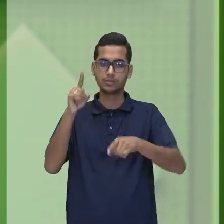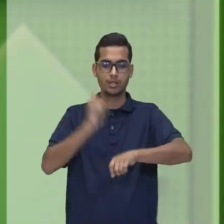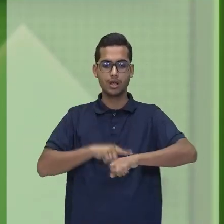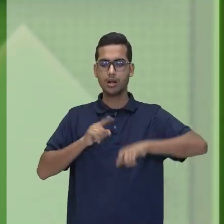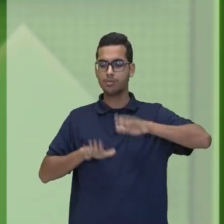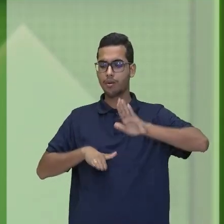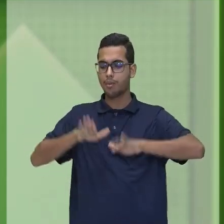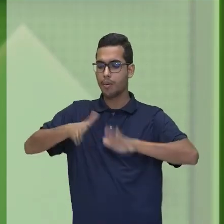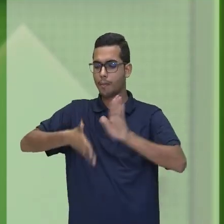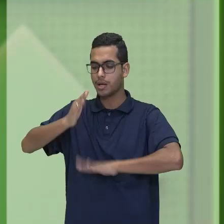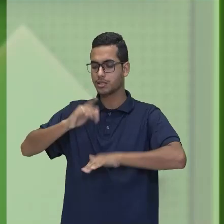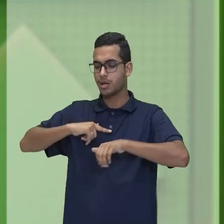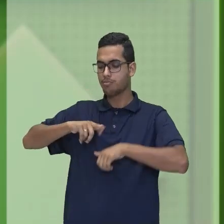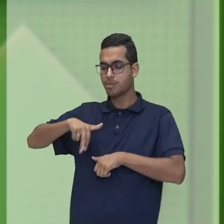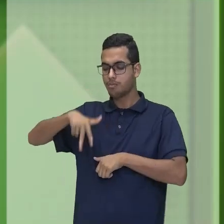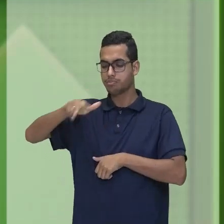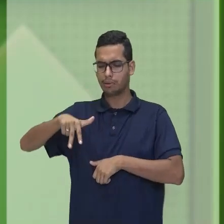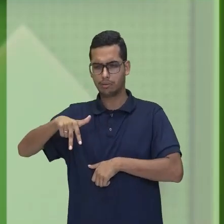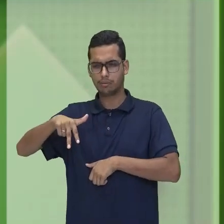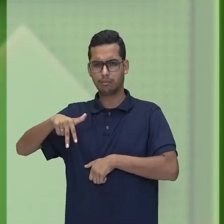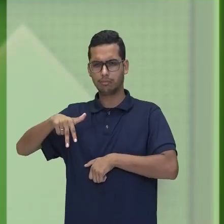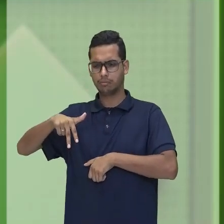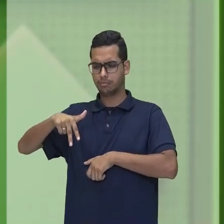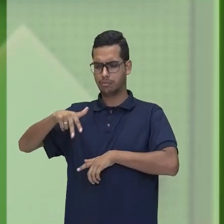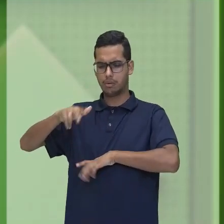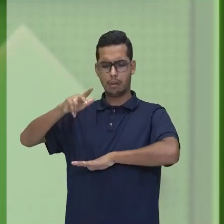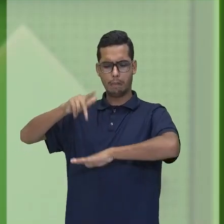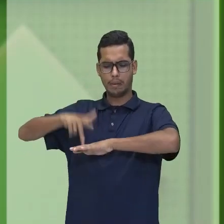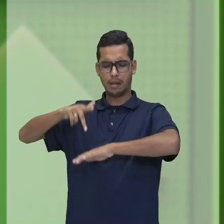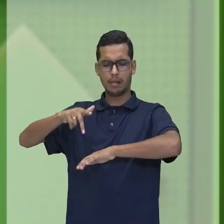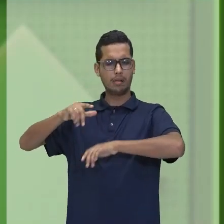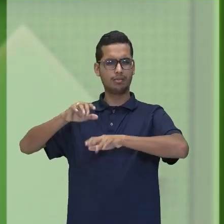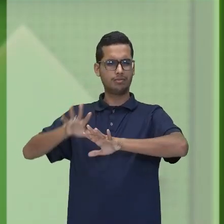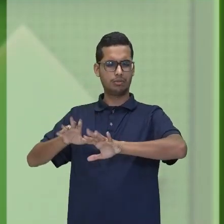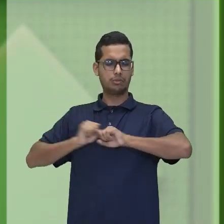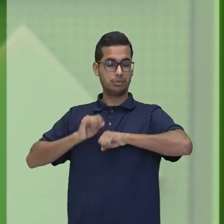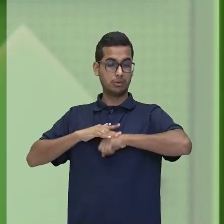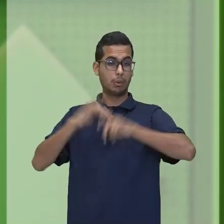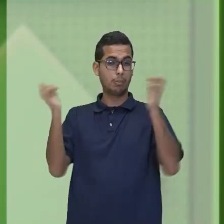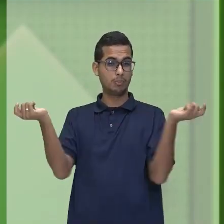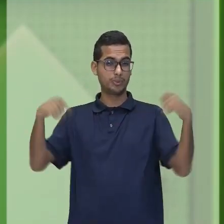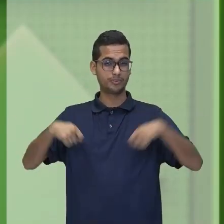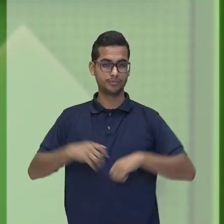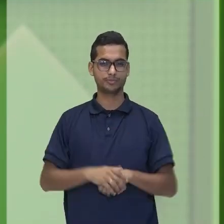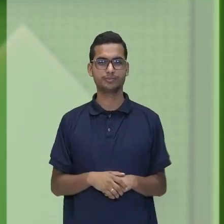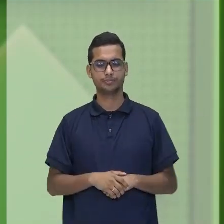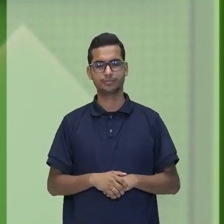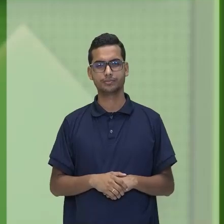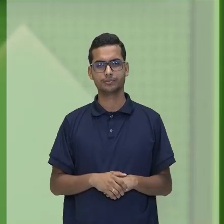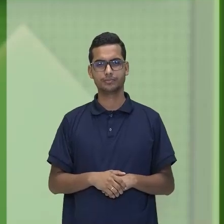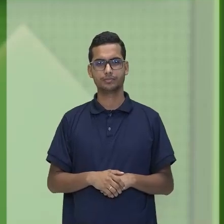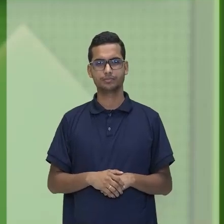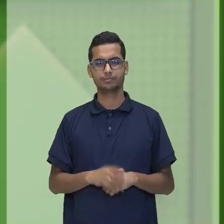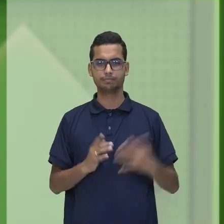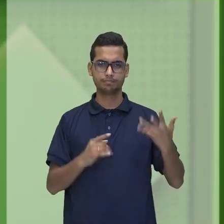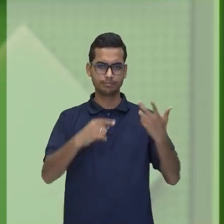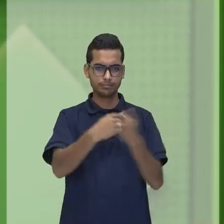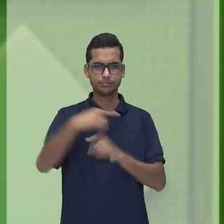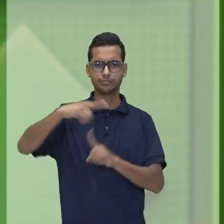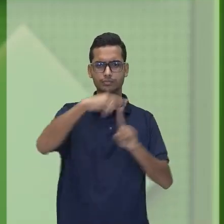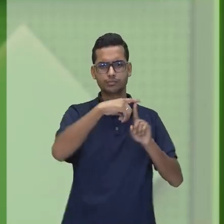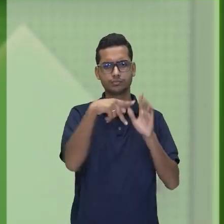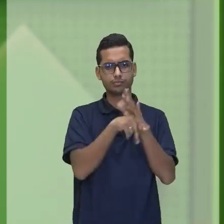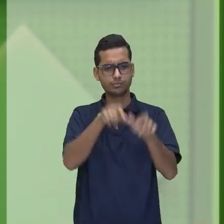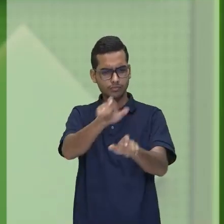se contaminando, então, por essas doenças, tá? E a gente viu aí uma série, né, de vetores, de animais,